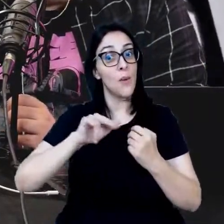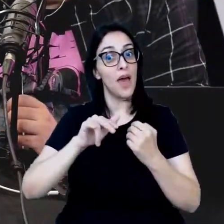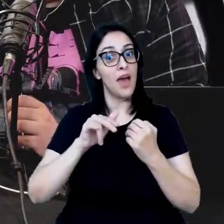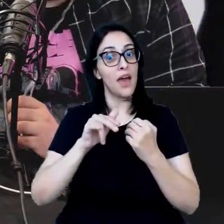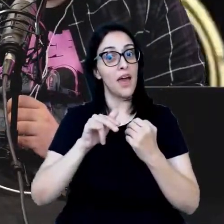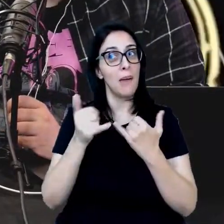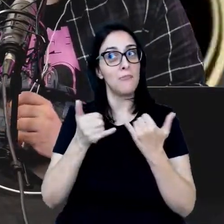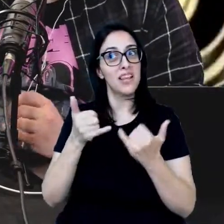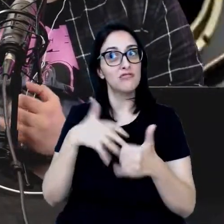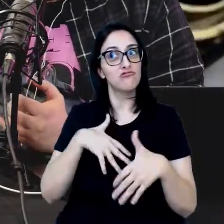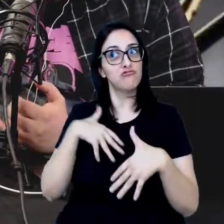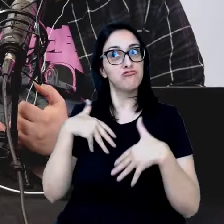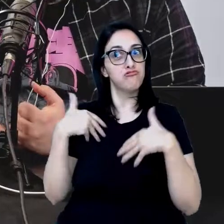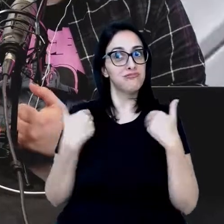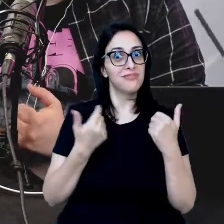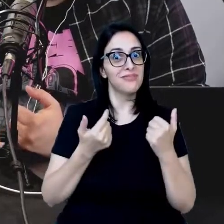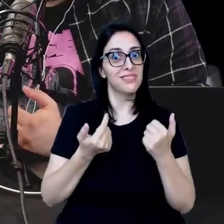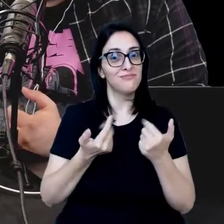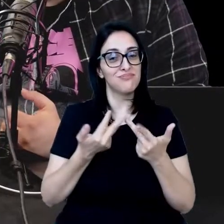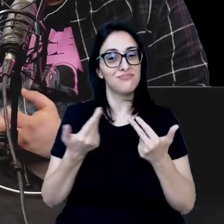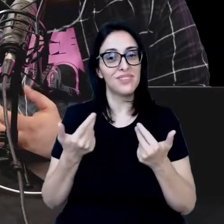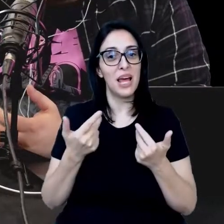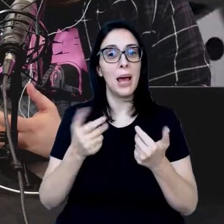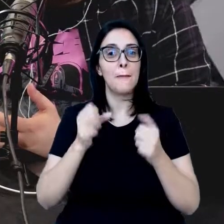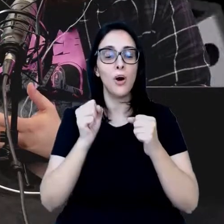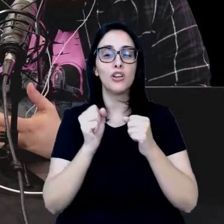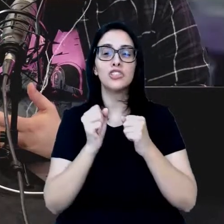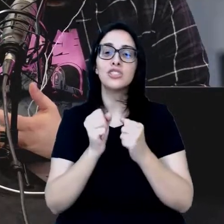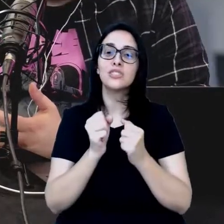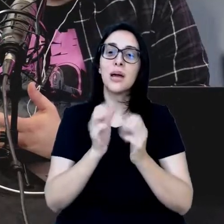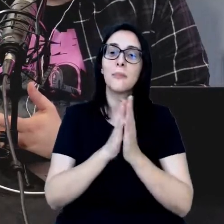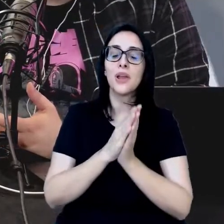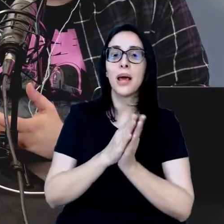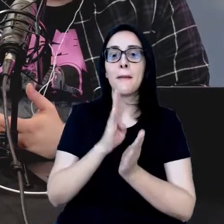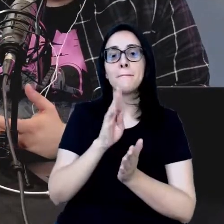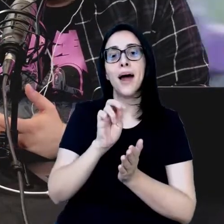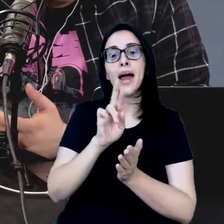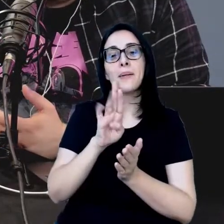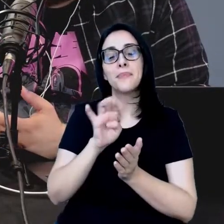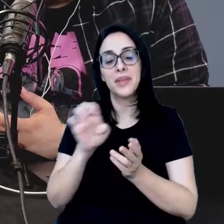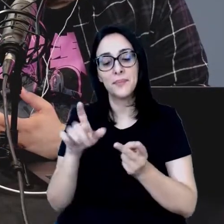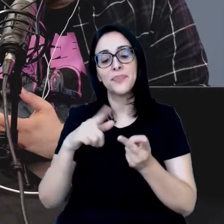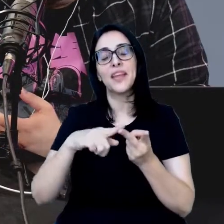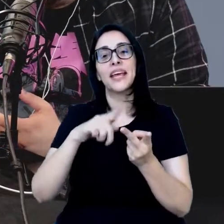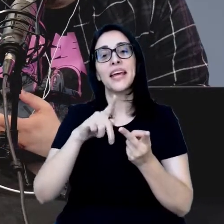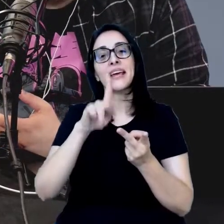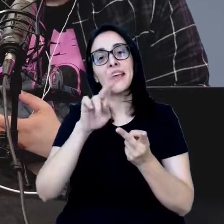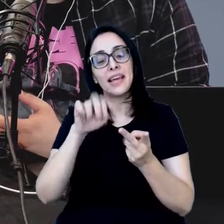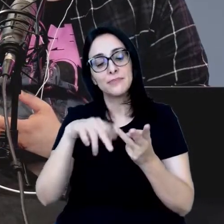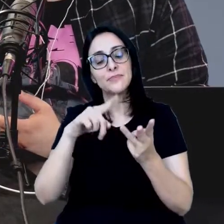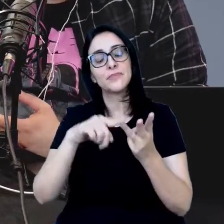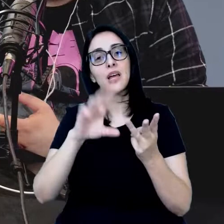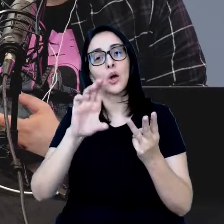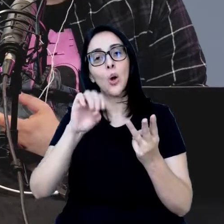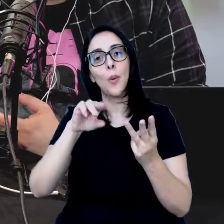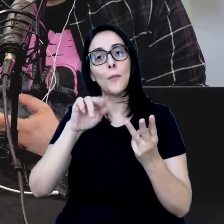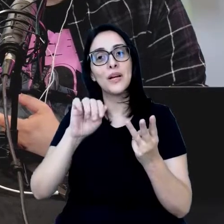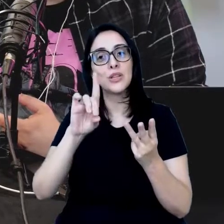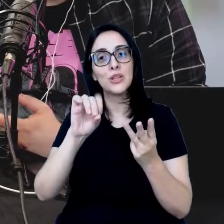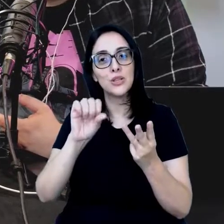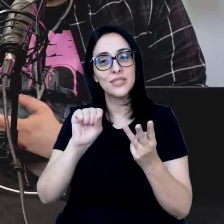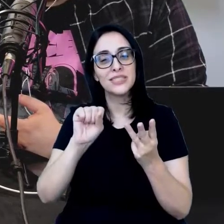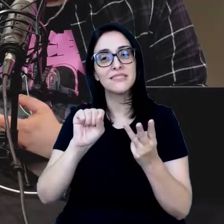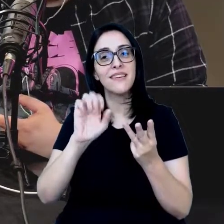sexual, tá? É, pode ser Barbie, pode ser Ken, pode ser comandos em ação. Que brinquedo